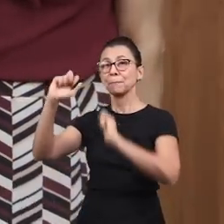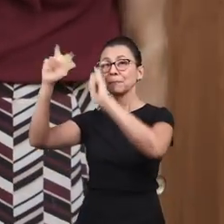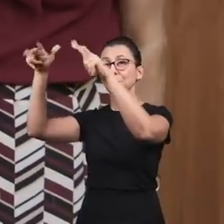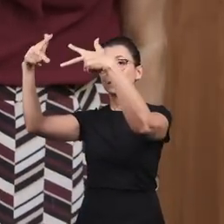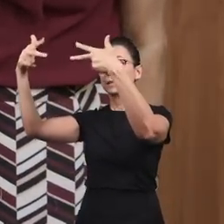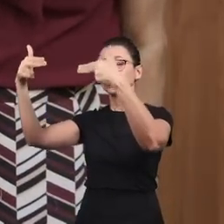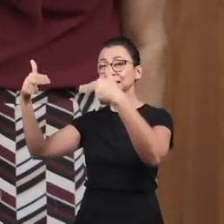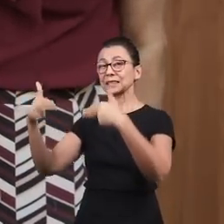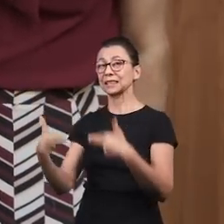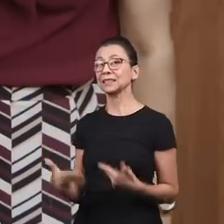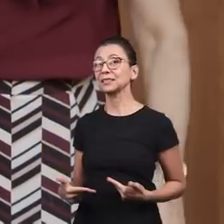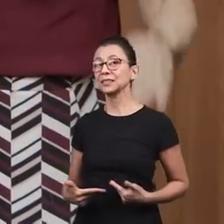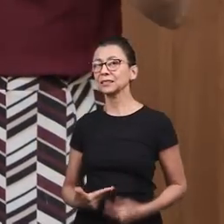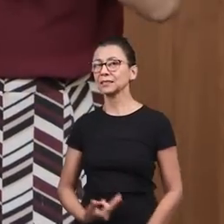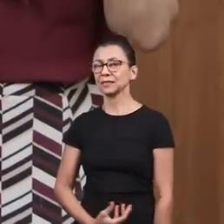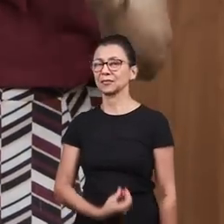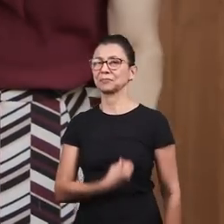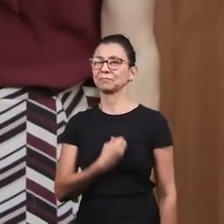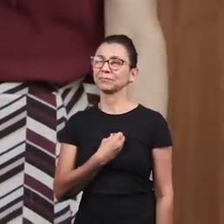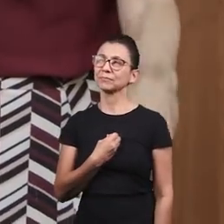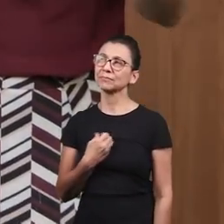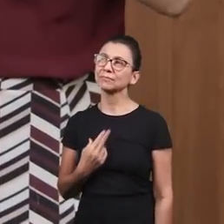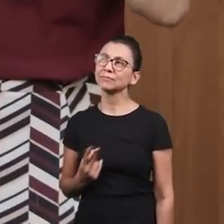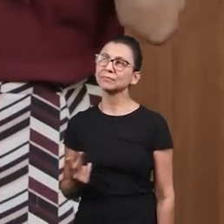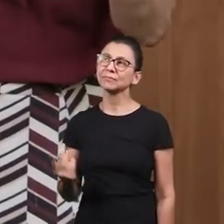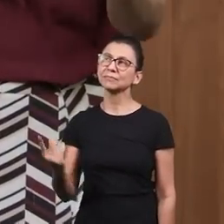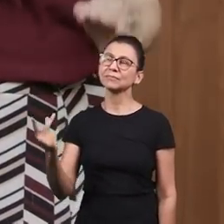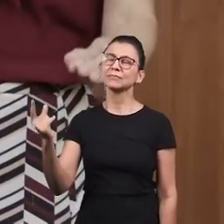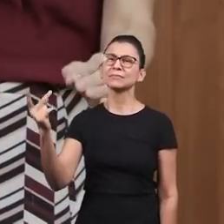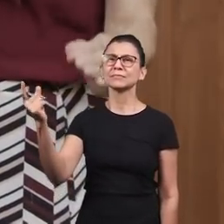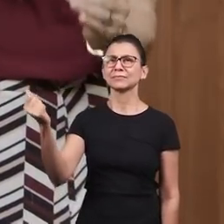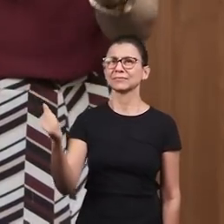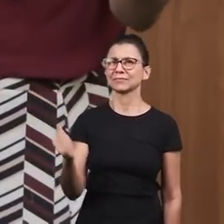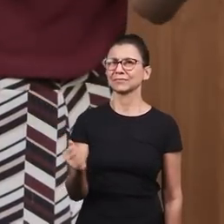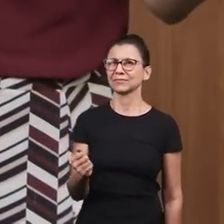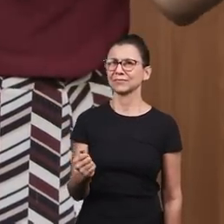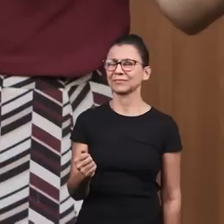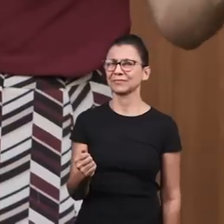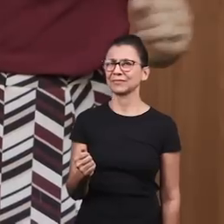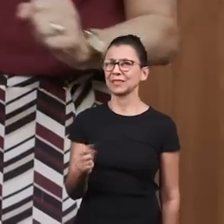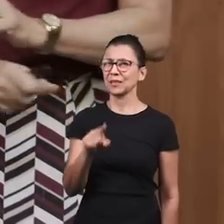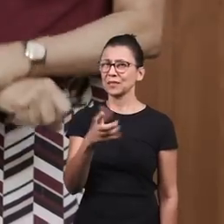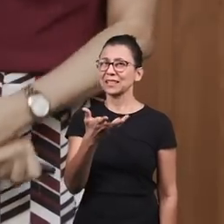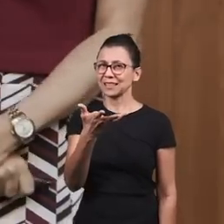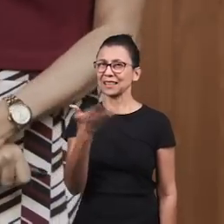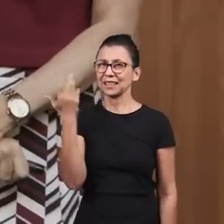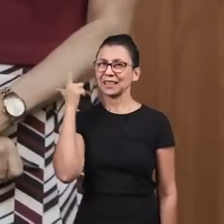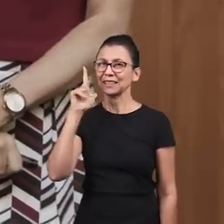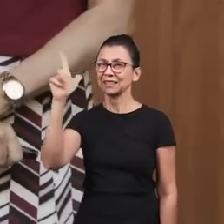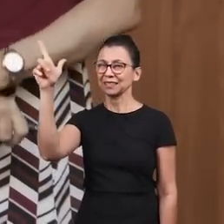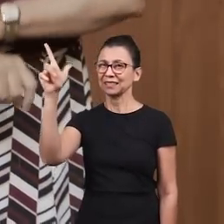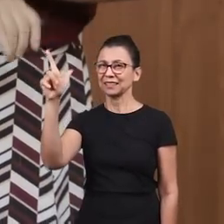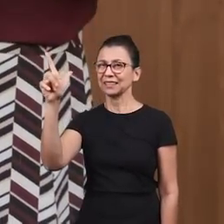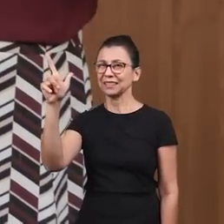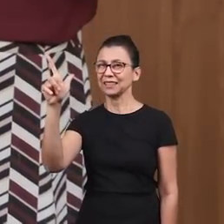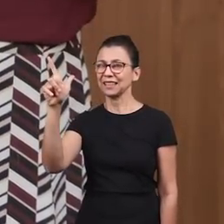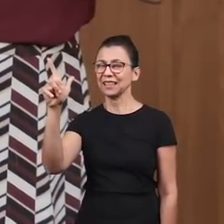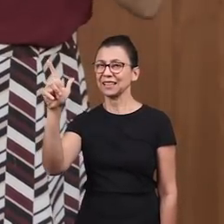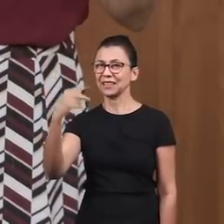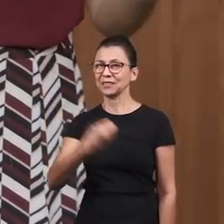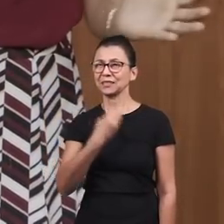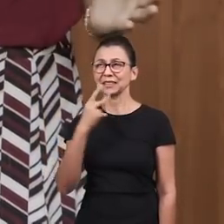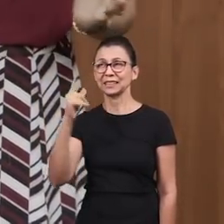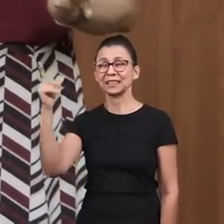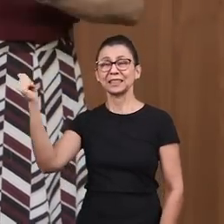o nosso prêmio? A vida eterna. Quem não quer ganhar a vida eterna? Morar